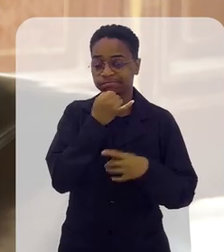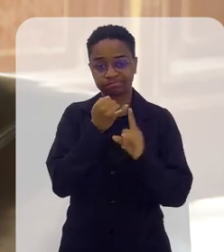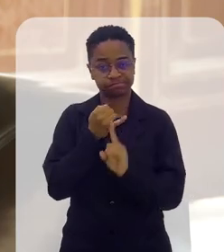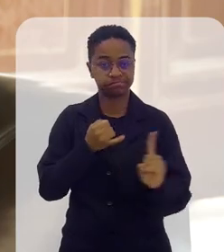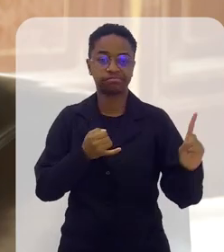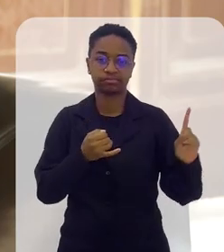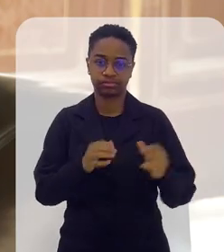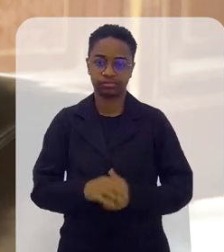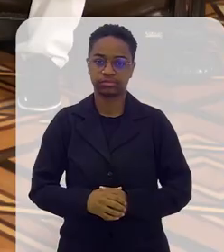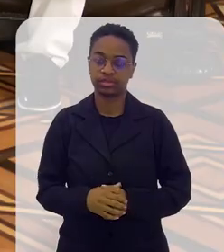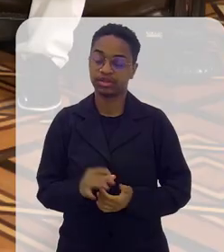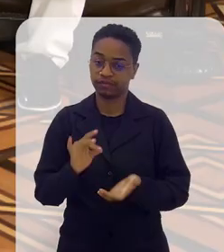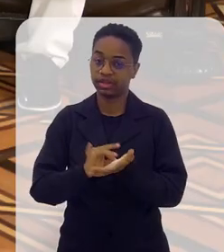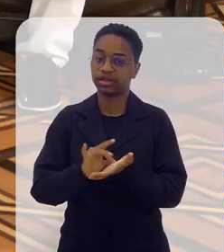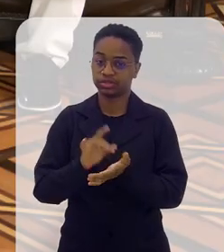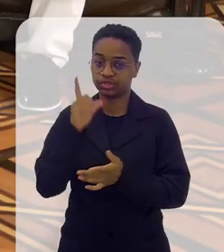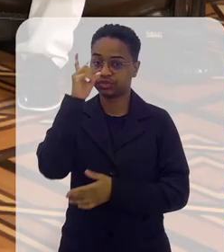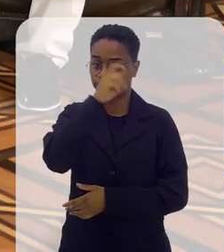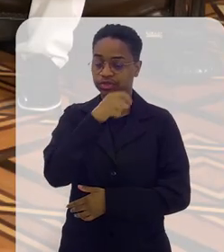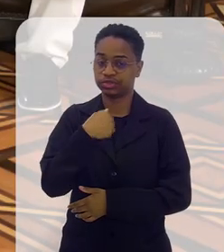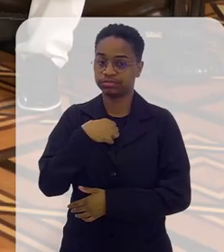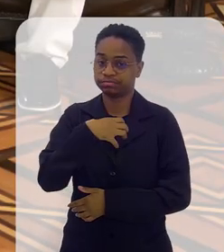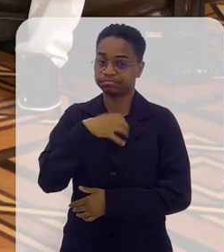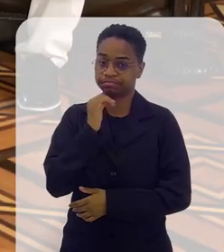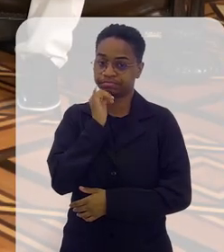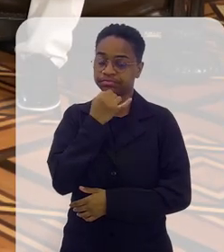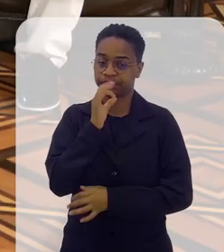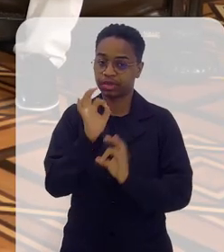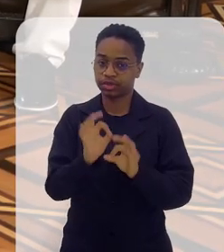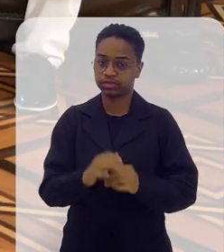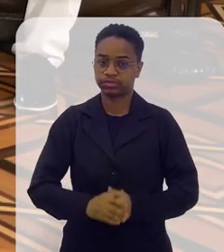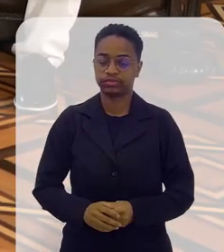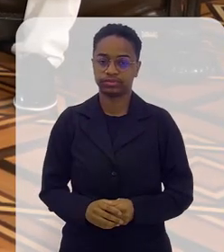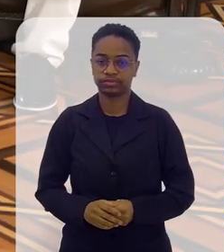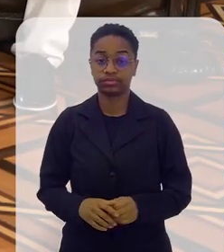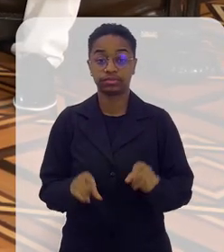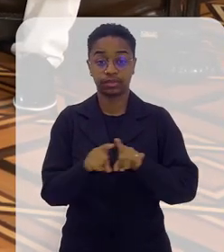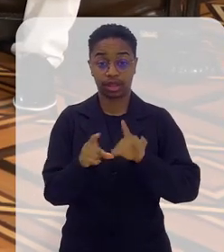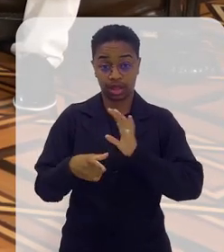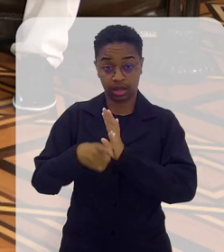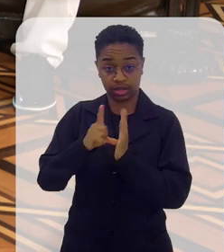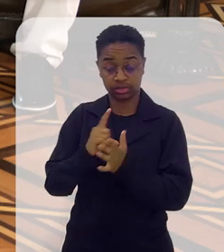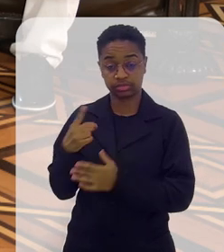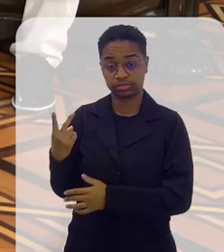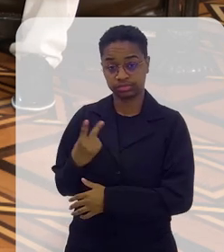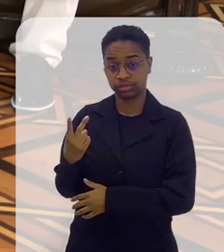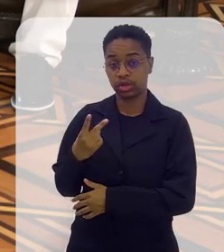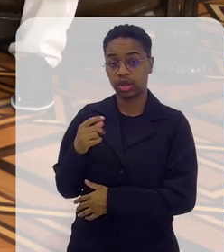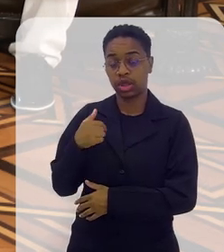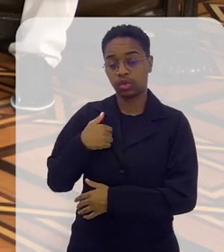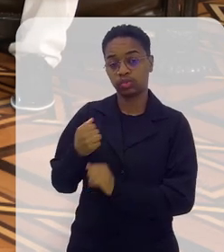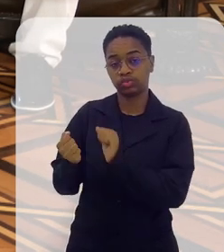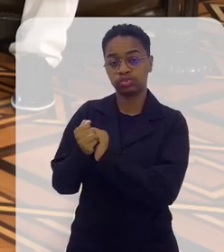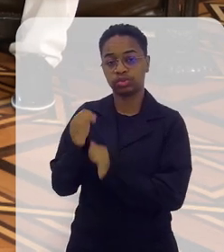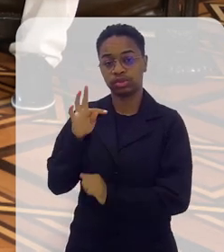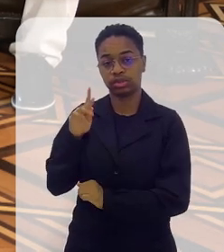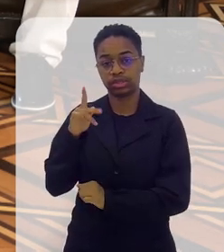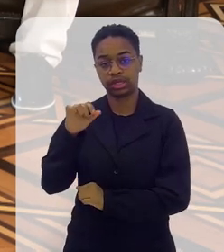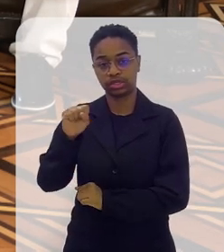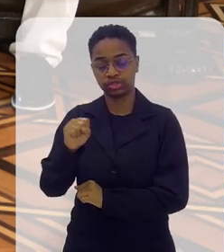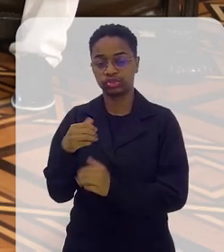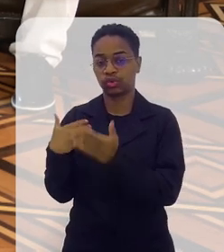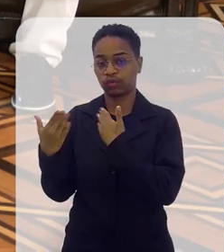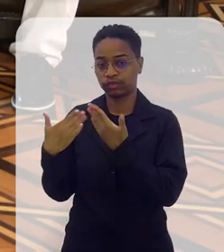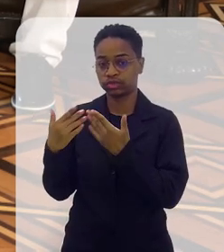coisa fica difícil, né? Eu lamento muito. Ah, nos bastidores do corredor, estava batendo um papo com a Thaís sobre esse tipo de situação